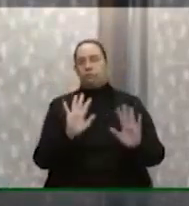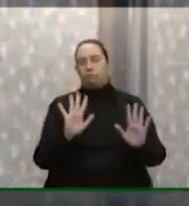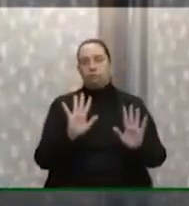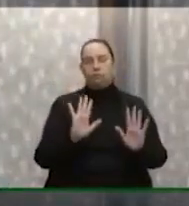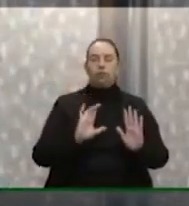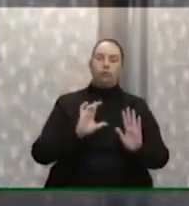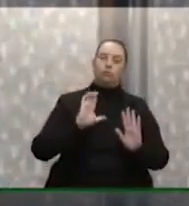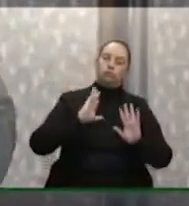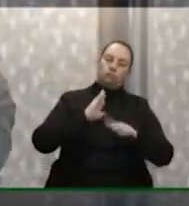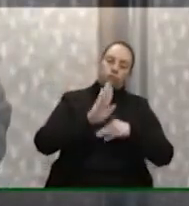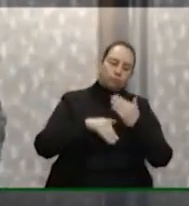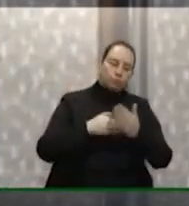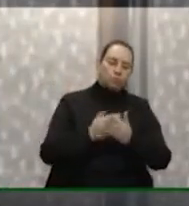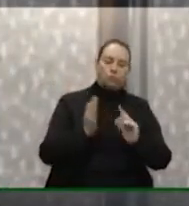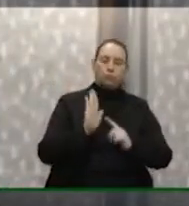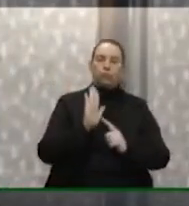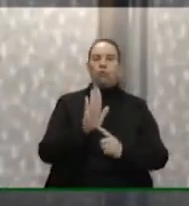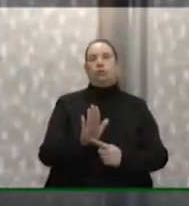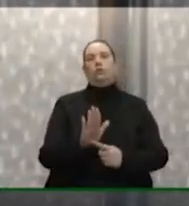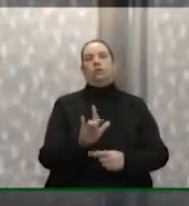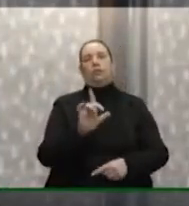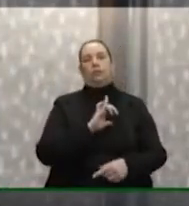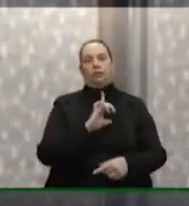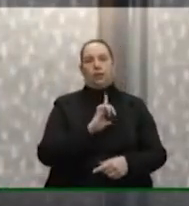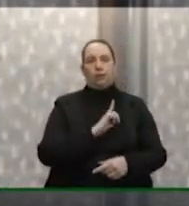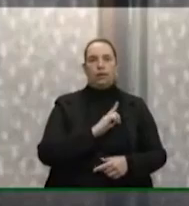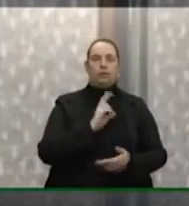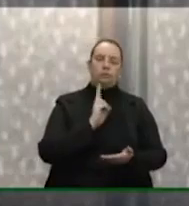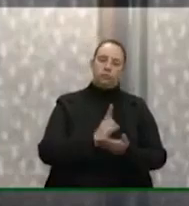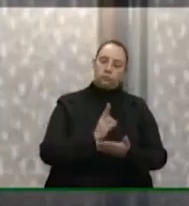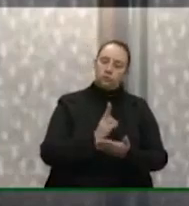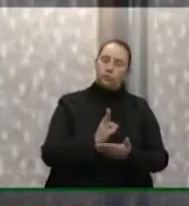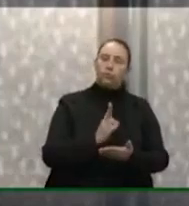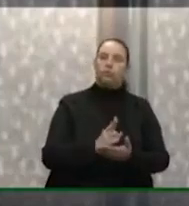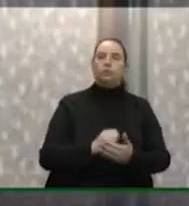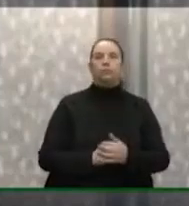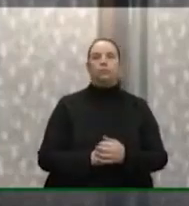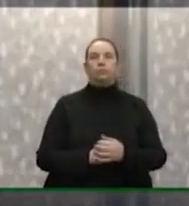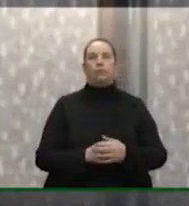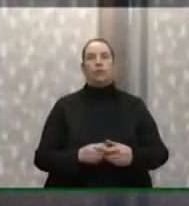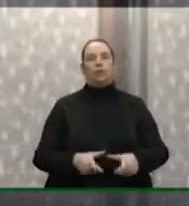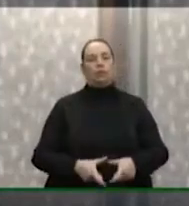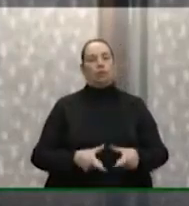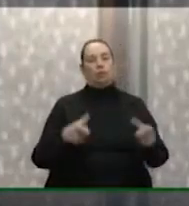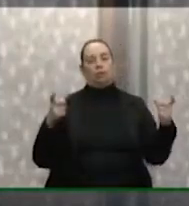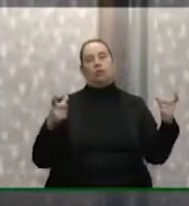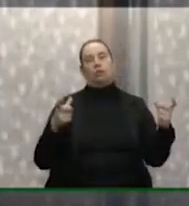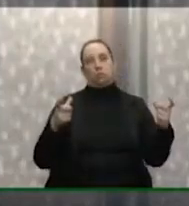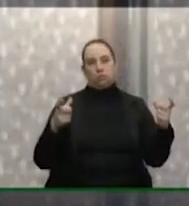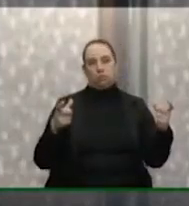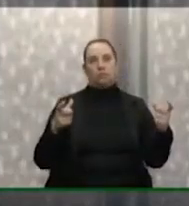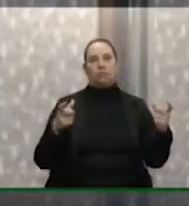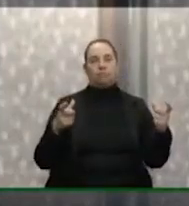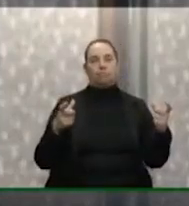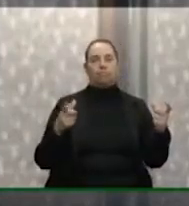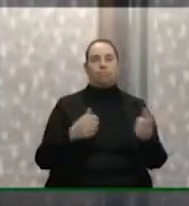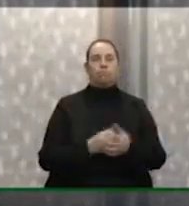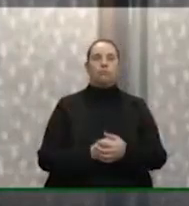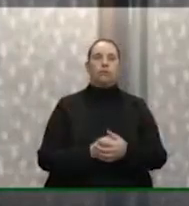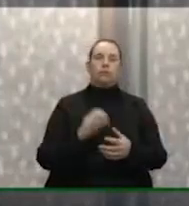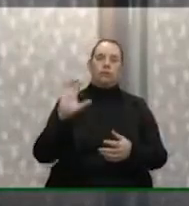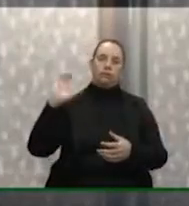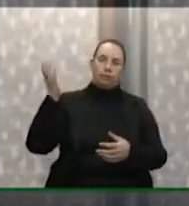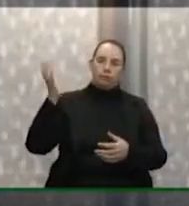indica que continuaremos tendo de maneira mais frequentes grandes grandes manifestações